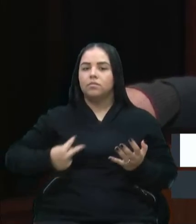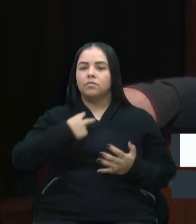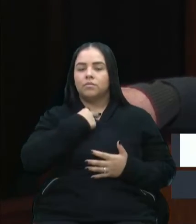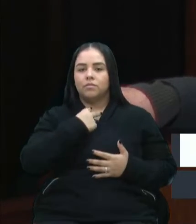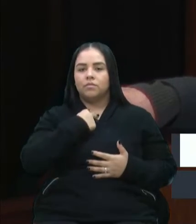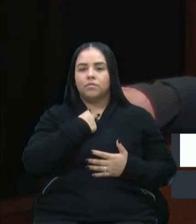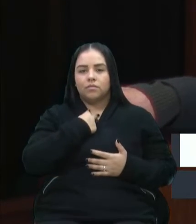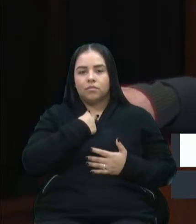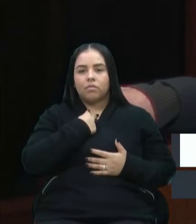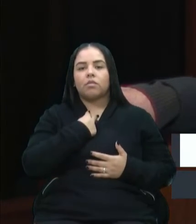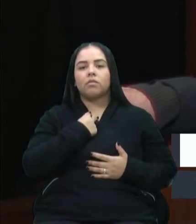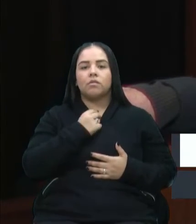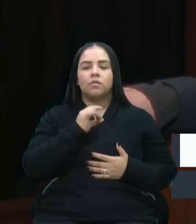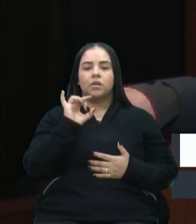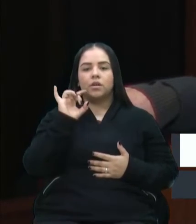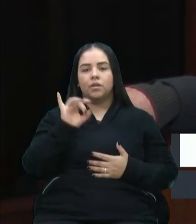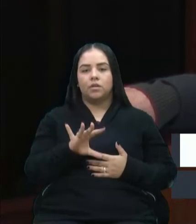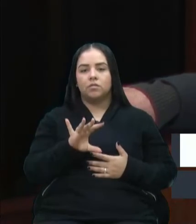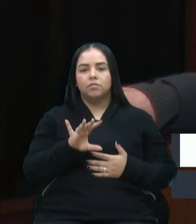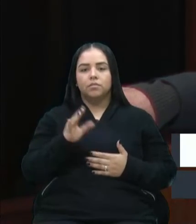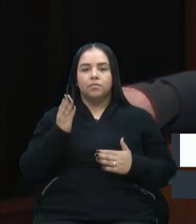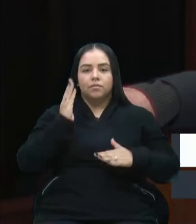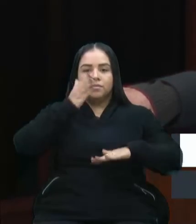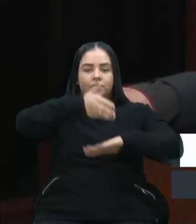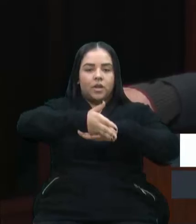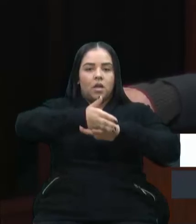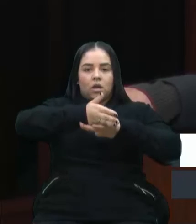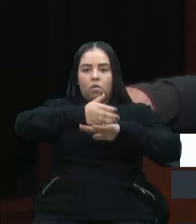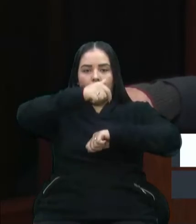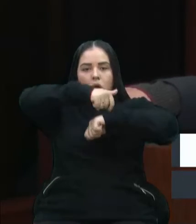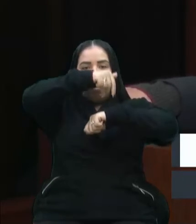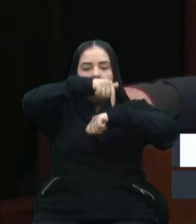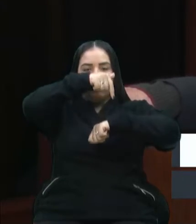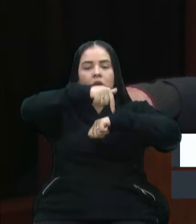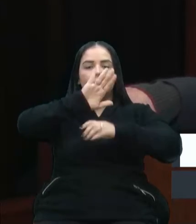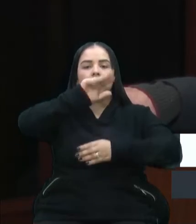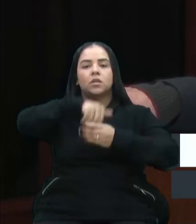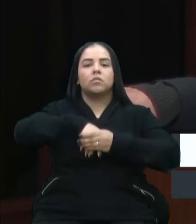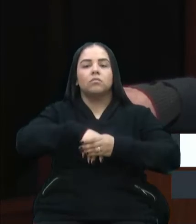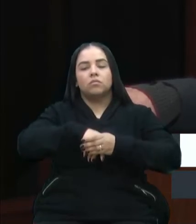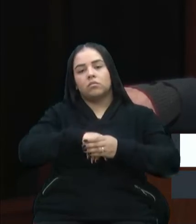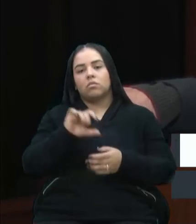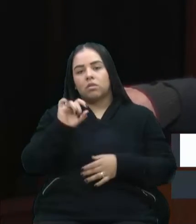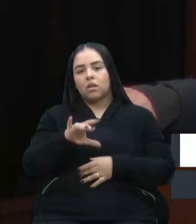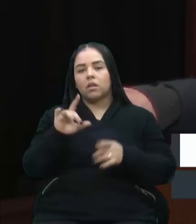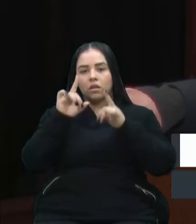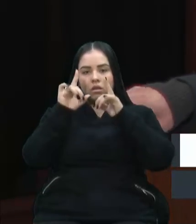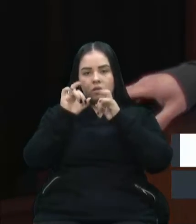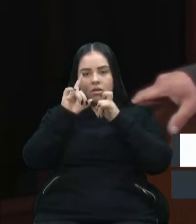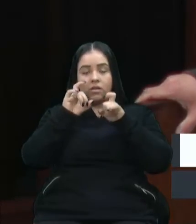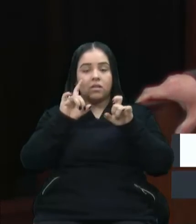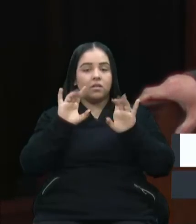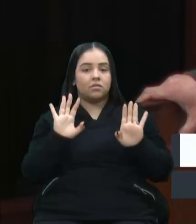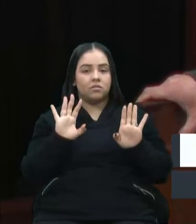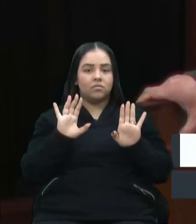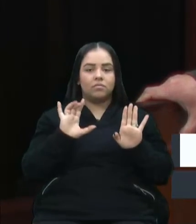aqui aparecer somente em véspera de eleições, que venham tirar fotos, usufruem dos votos do nosso município e